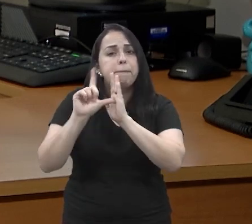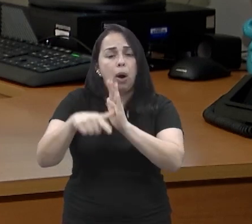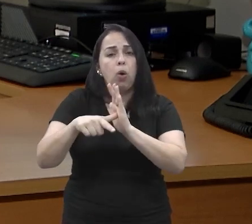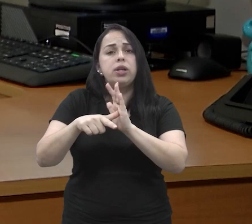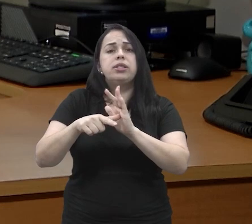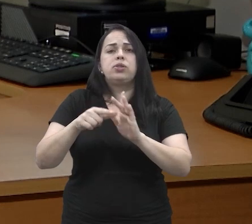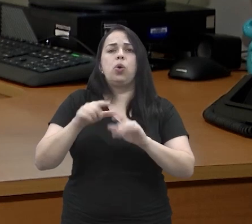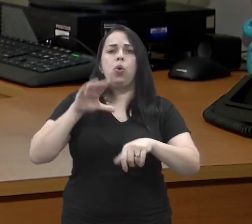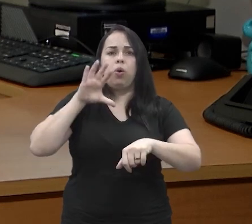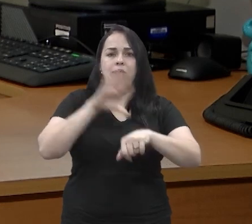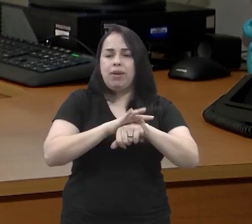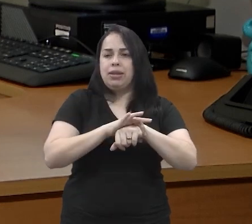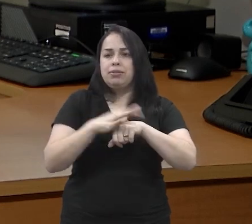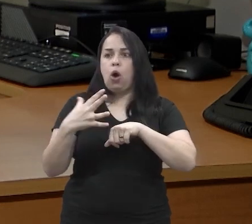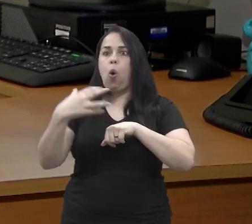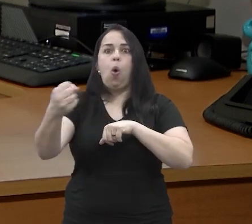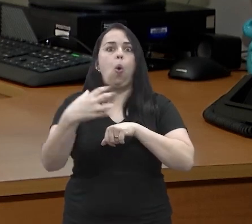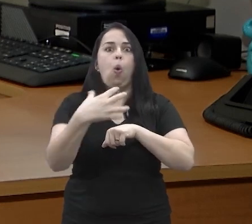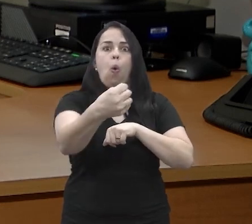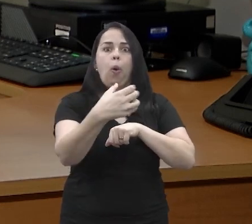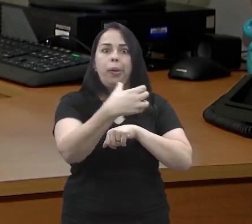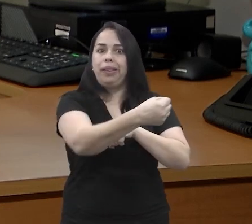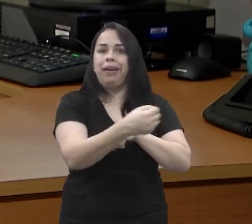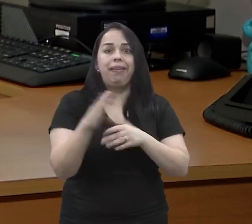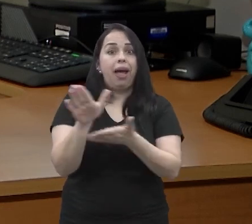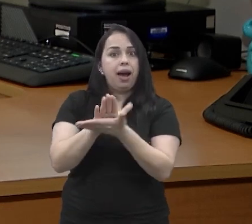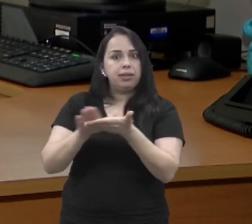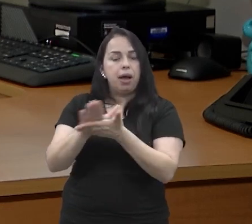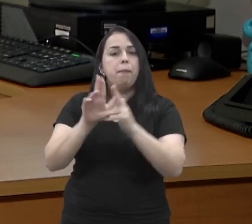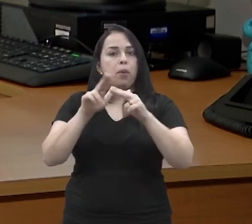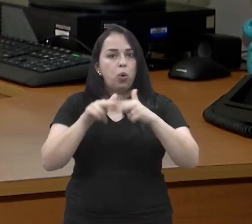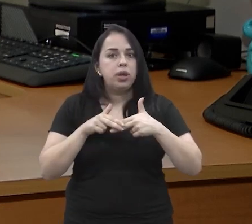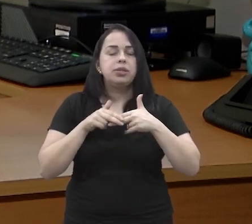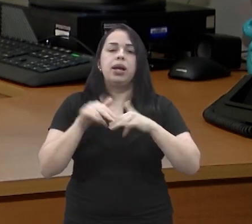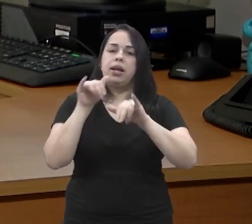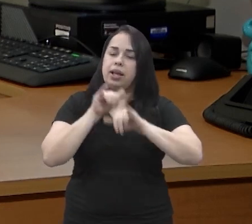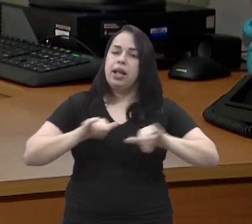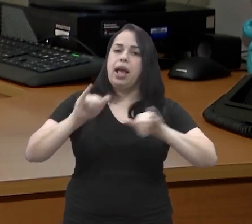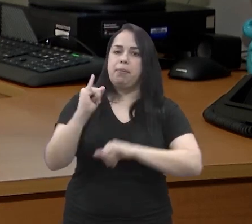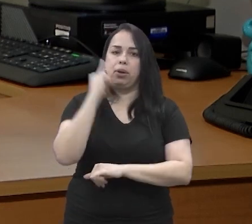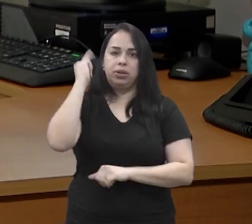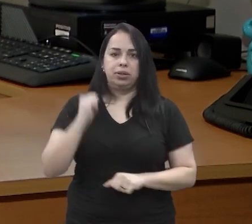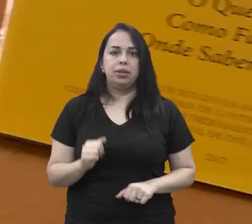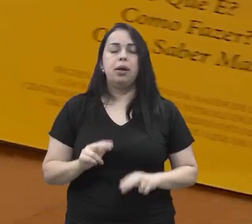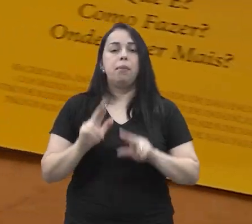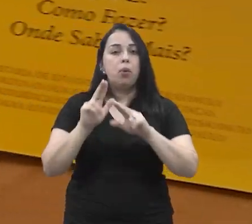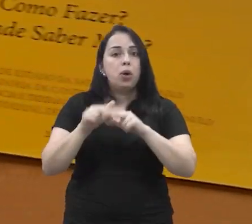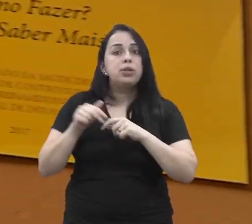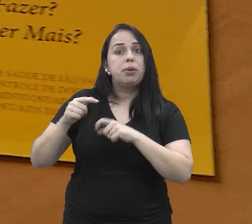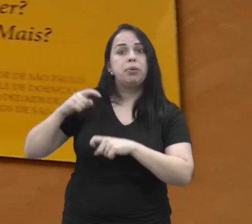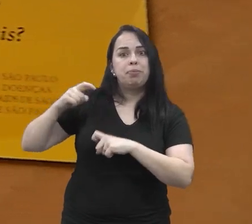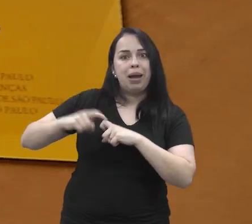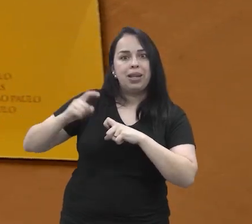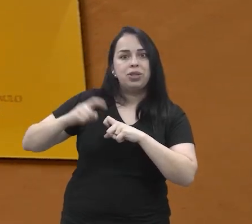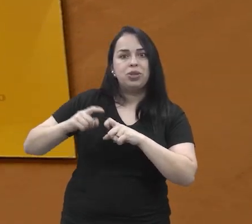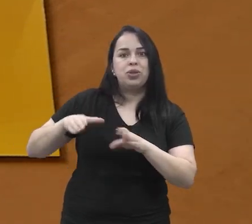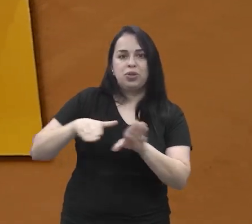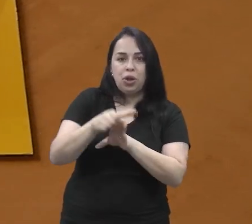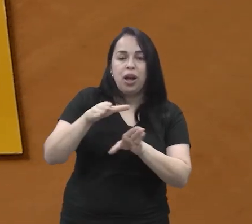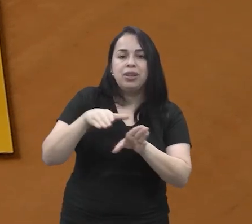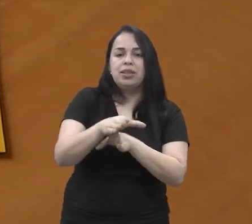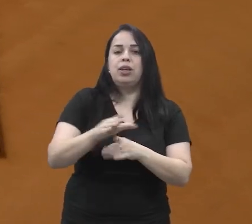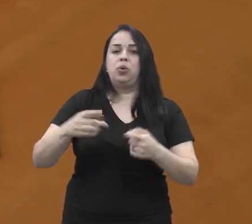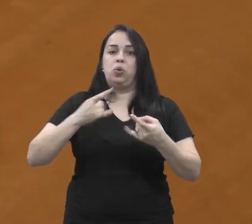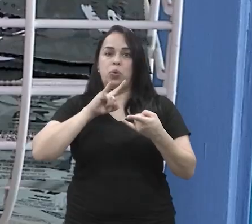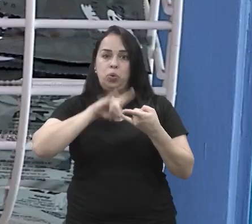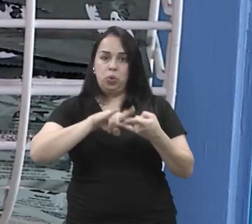carga viral indetectável. Então, ele deixa de transmitir o vírus. Essa é a intenção das campanhas. Então, as orientações dos